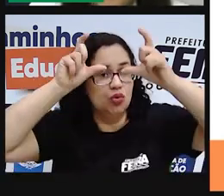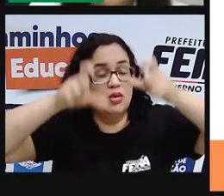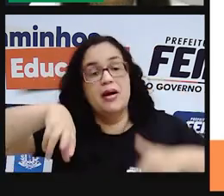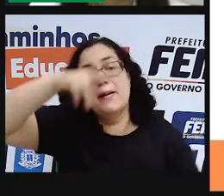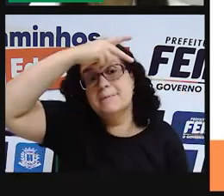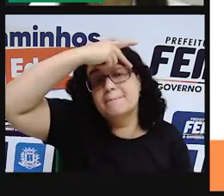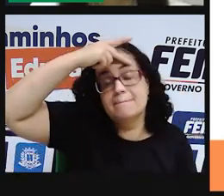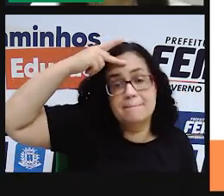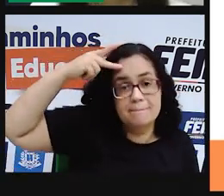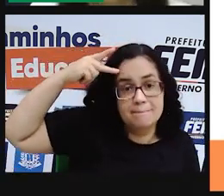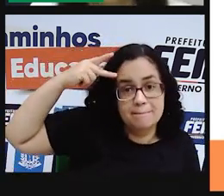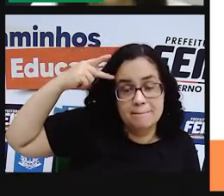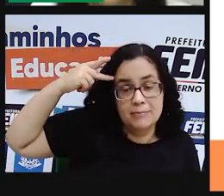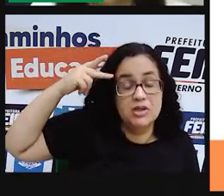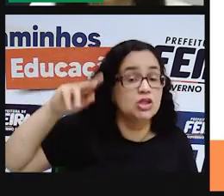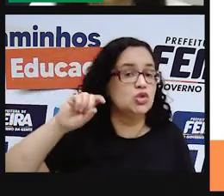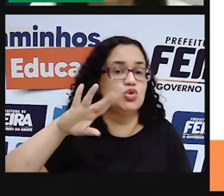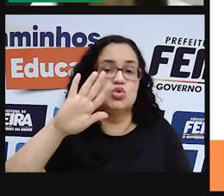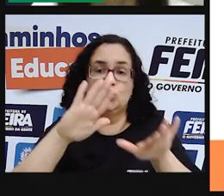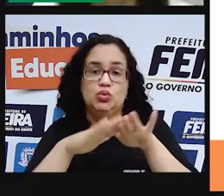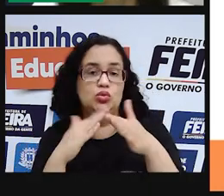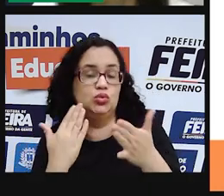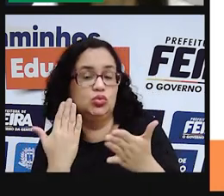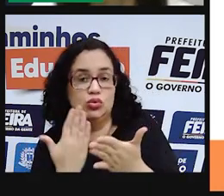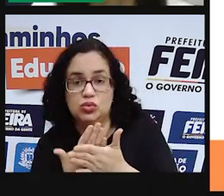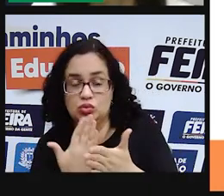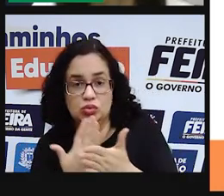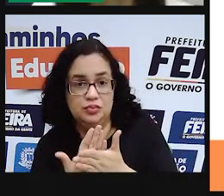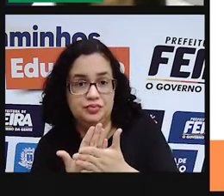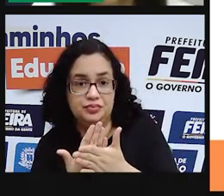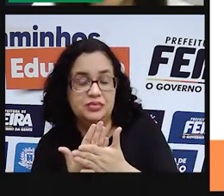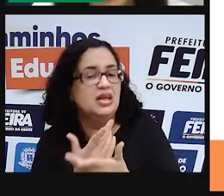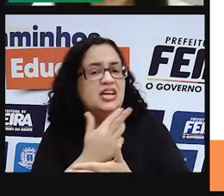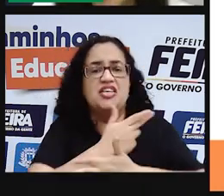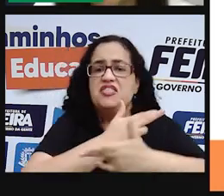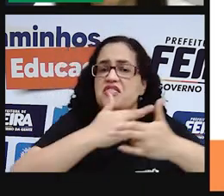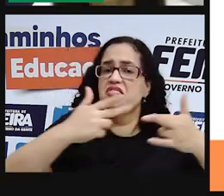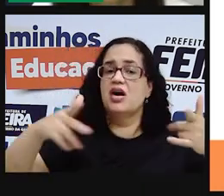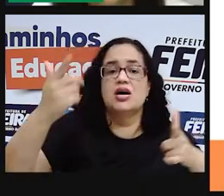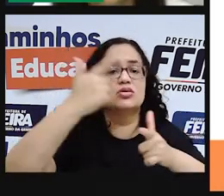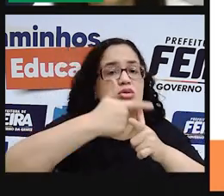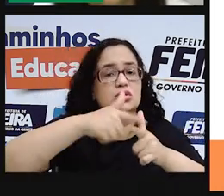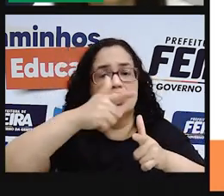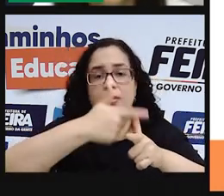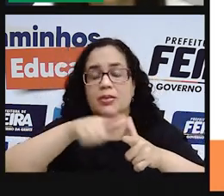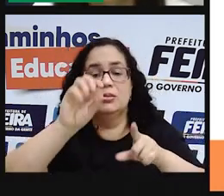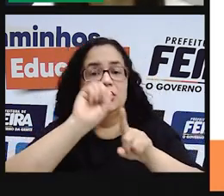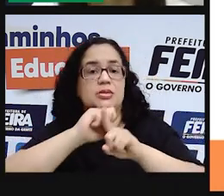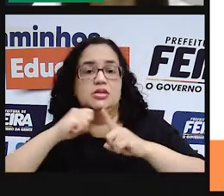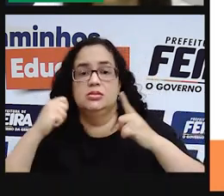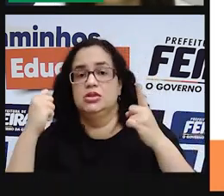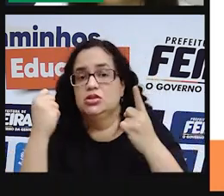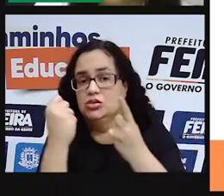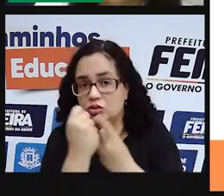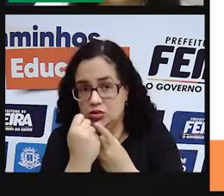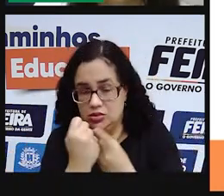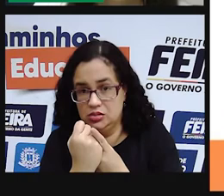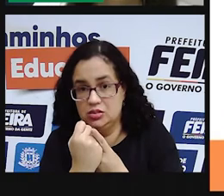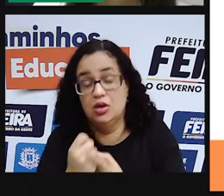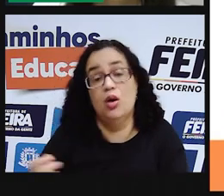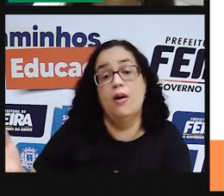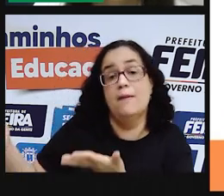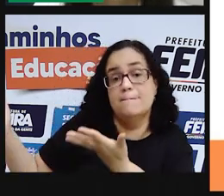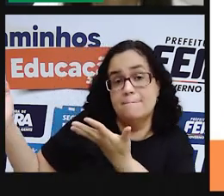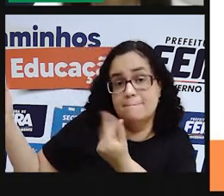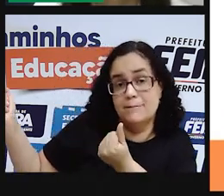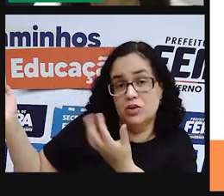pessoas frequentam, não só na escola, e assim tem trazido graves problemas, não é? Para a sociedade, principalmente para os